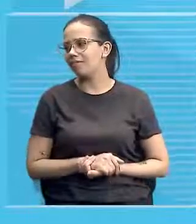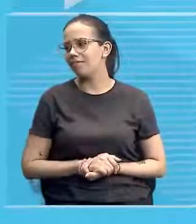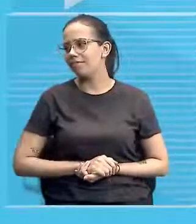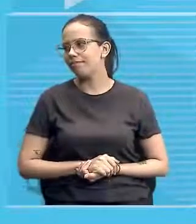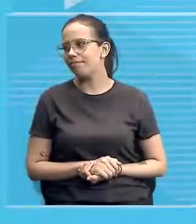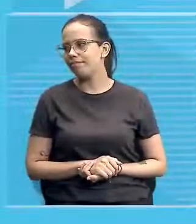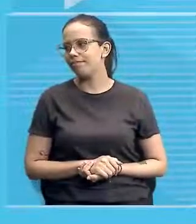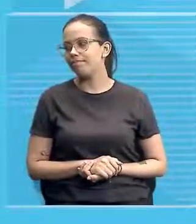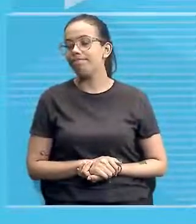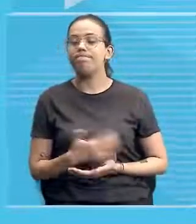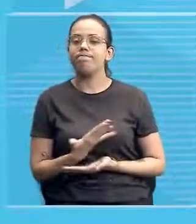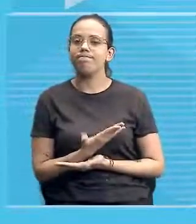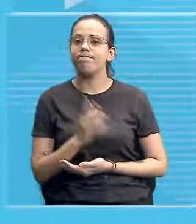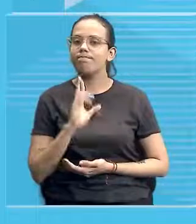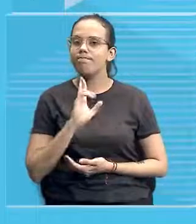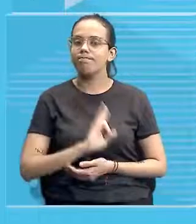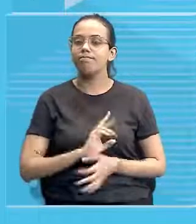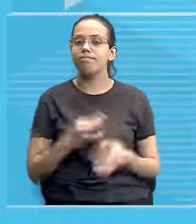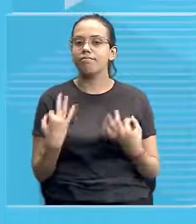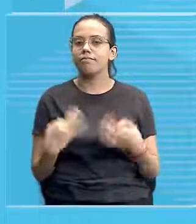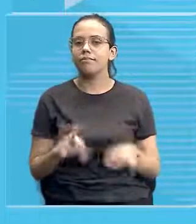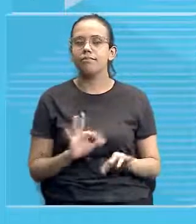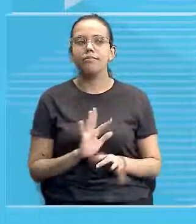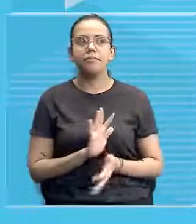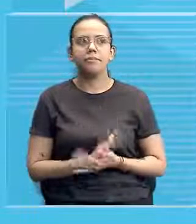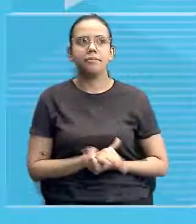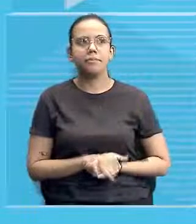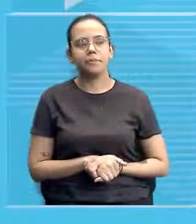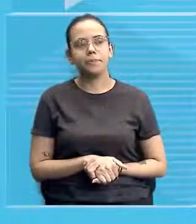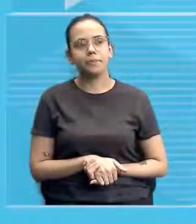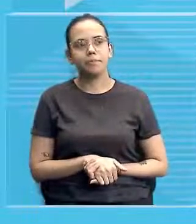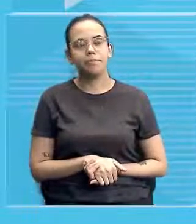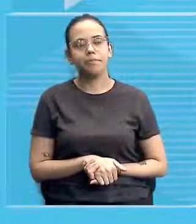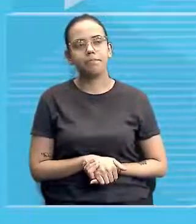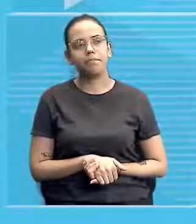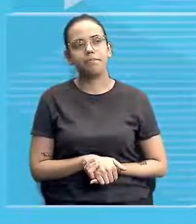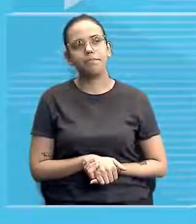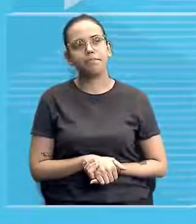vocês acertaram. Vocês acertaram, tá?